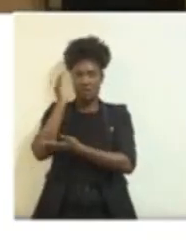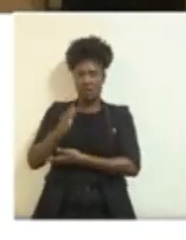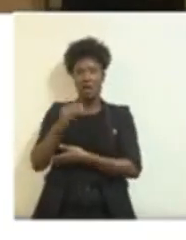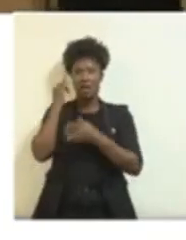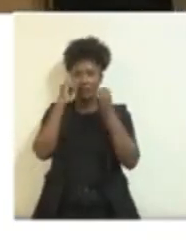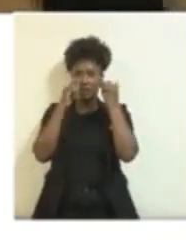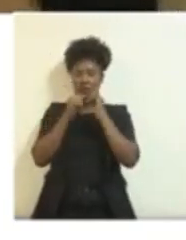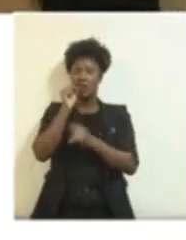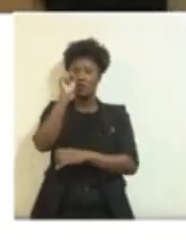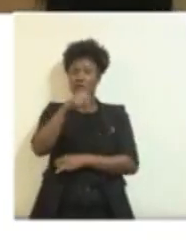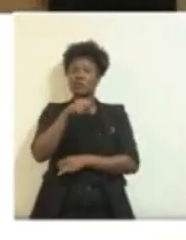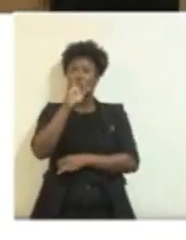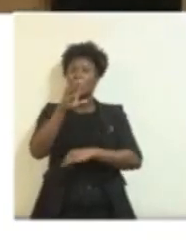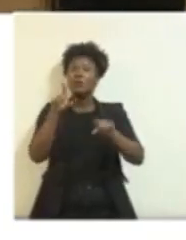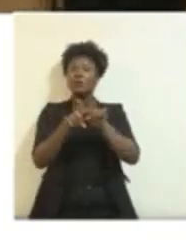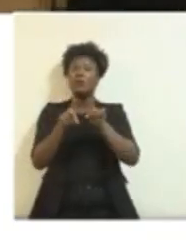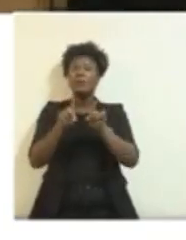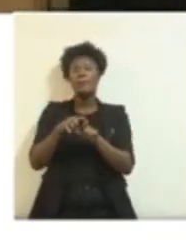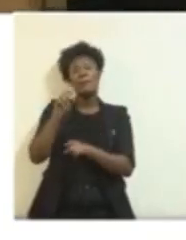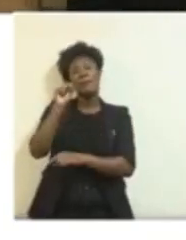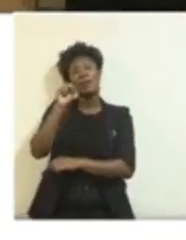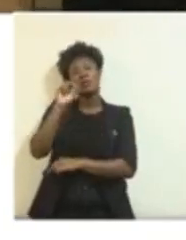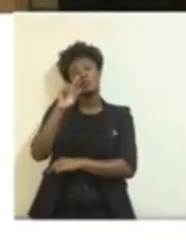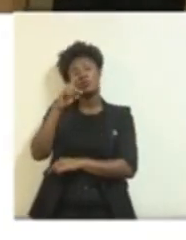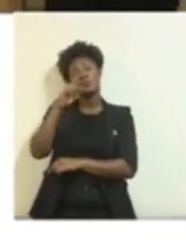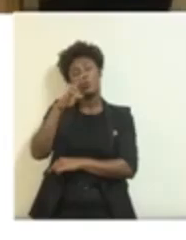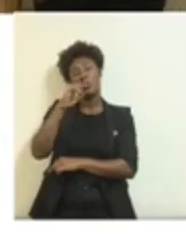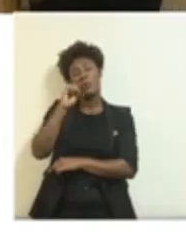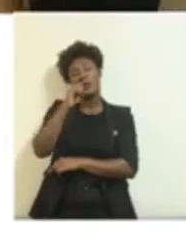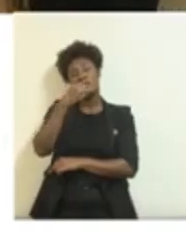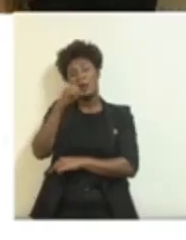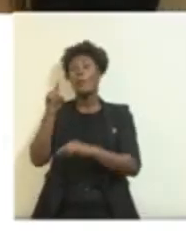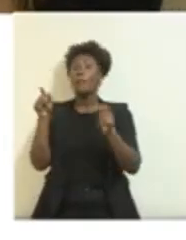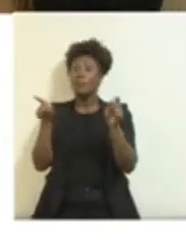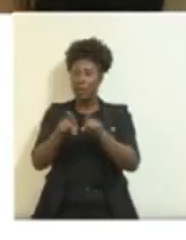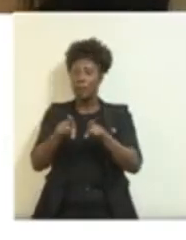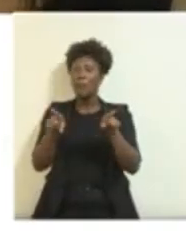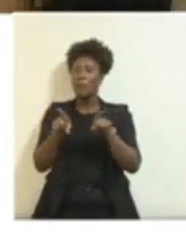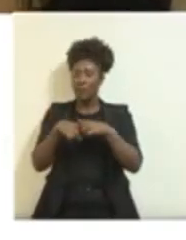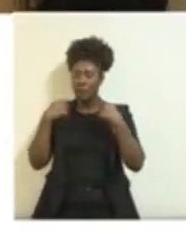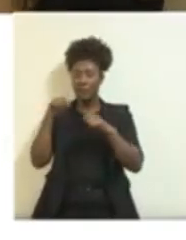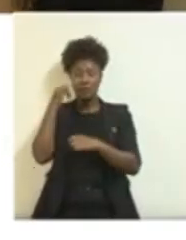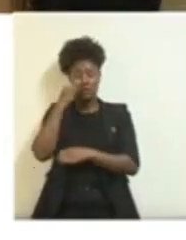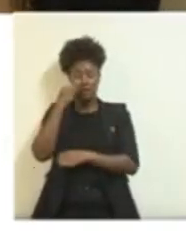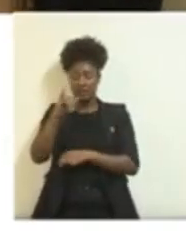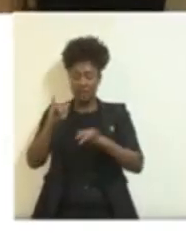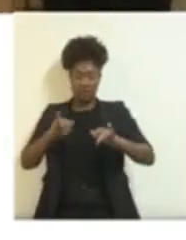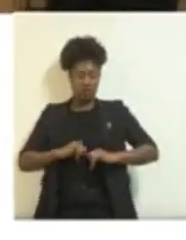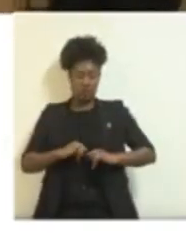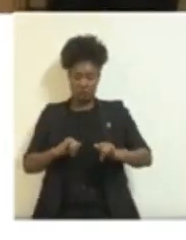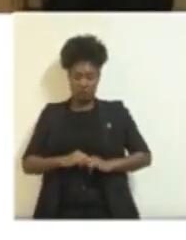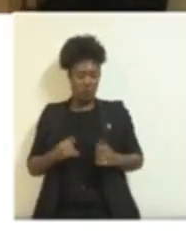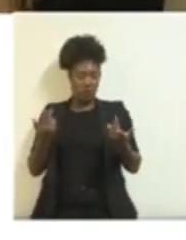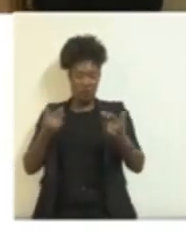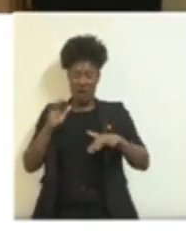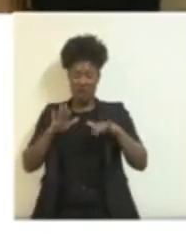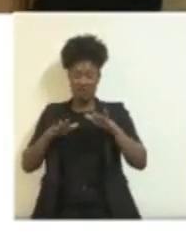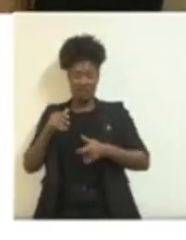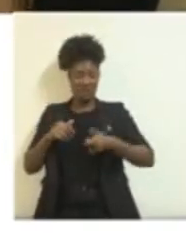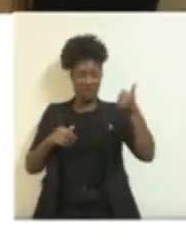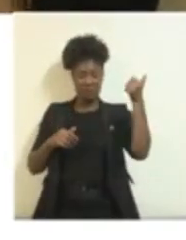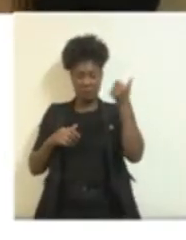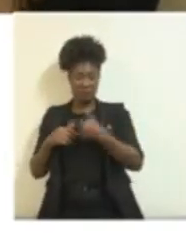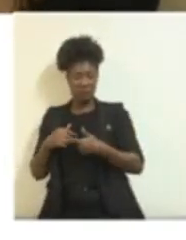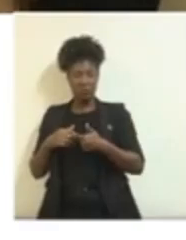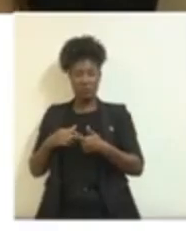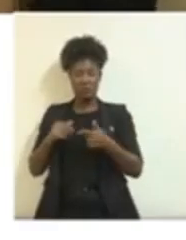combater também a supressão de vegetação nativa não florestal, que está sofrendo mais, tá? O impacto é muito maior,